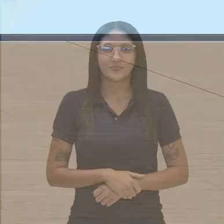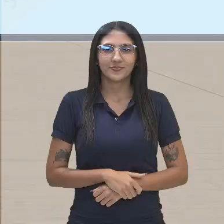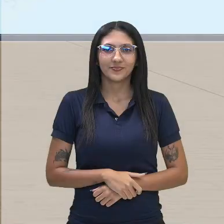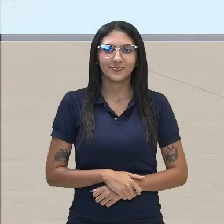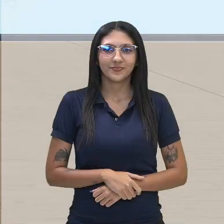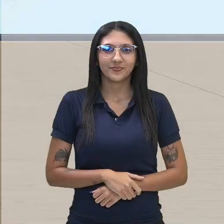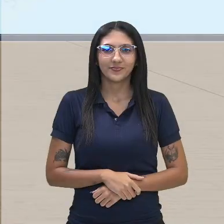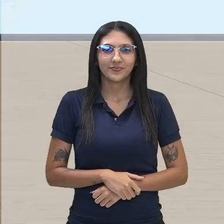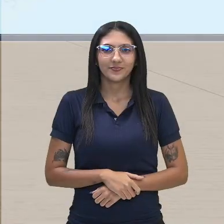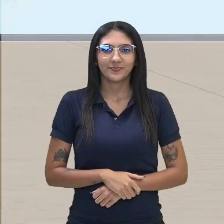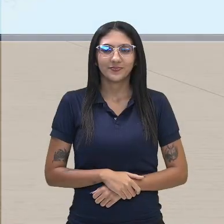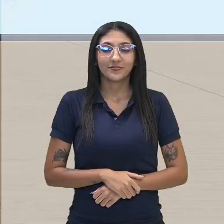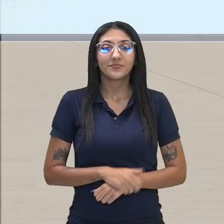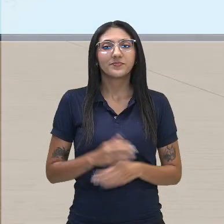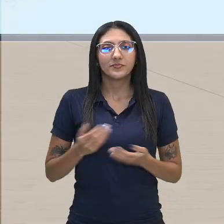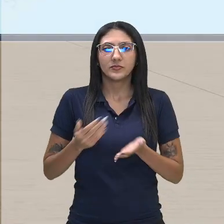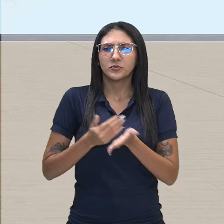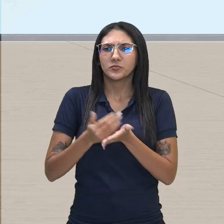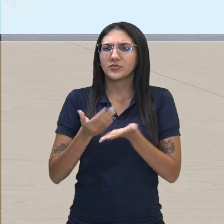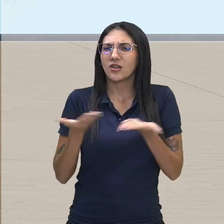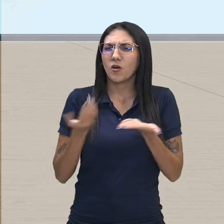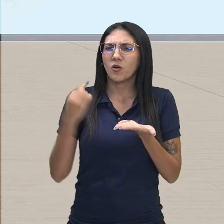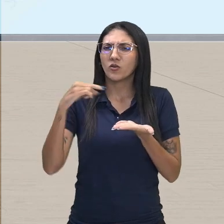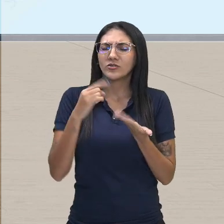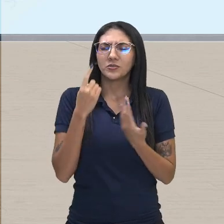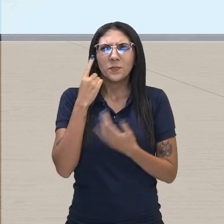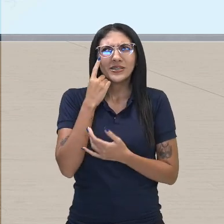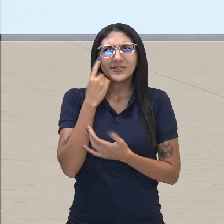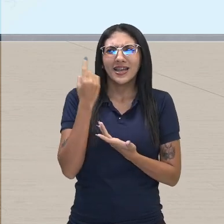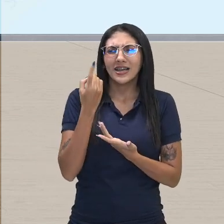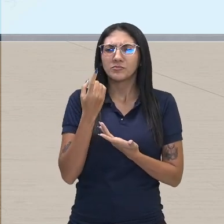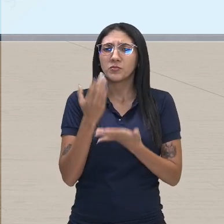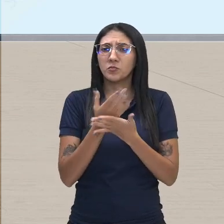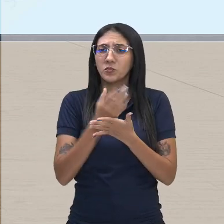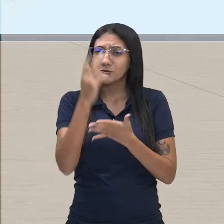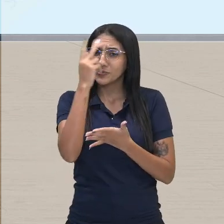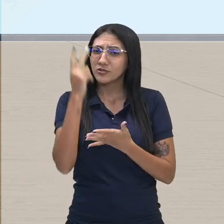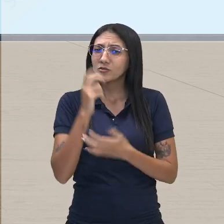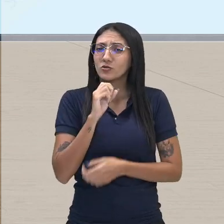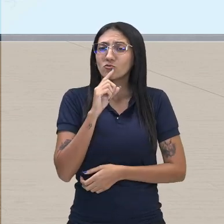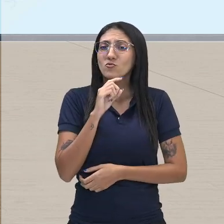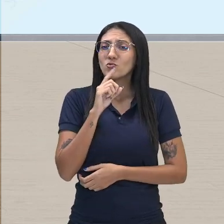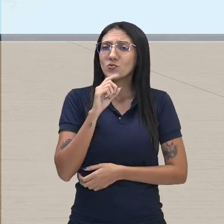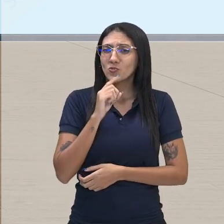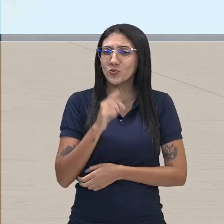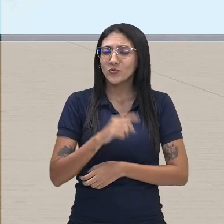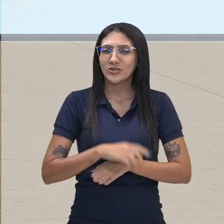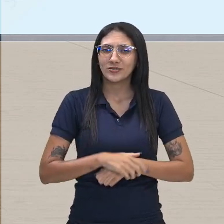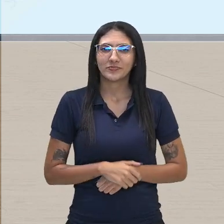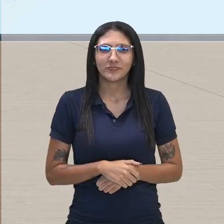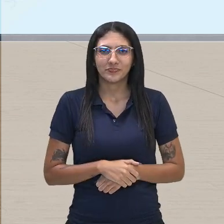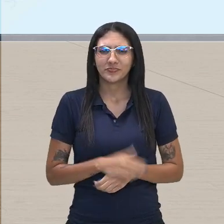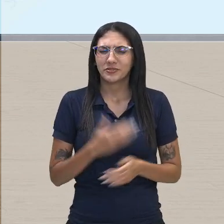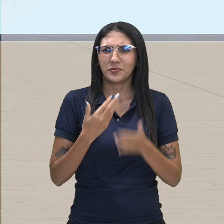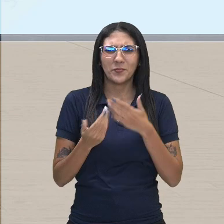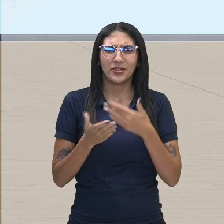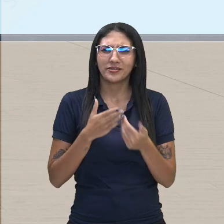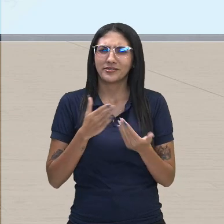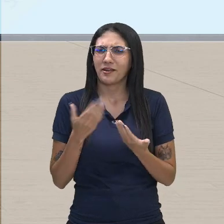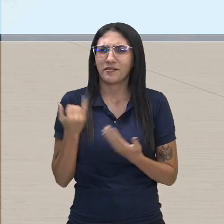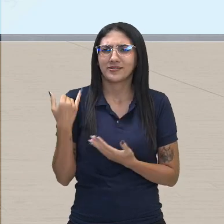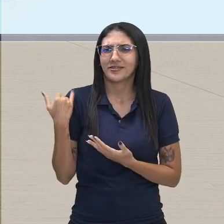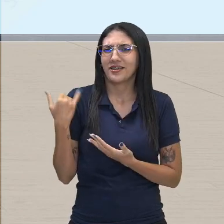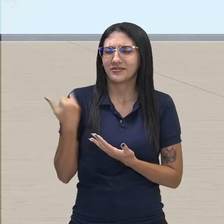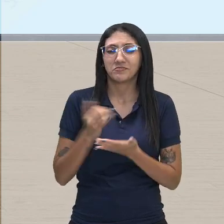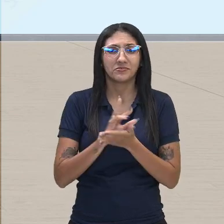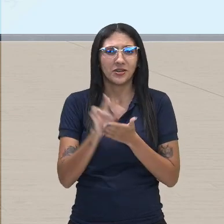Então, para iniciar, vamos tirar uma dúvida que muita gente tem ainda atualmente, independente de idade. Muita